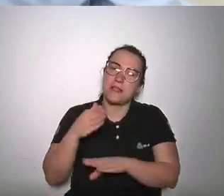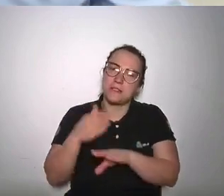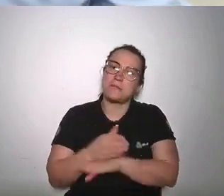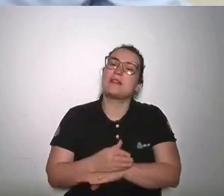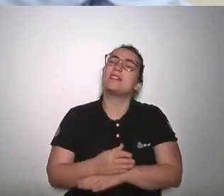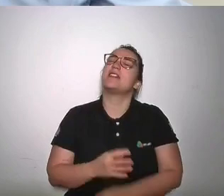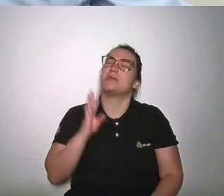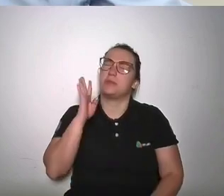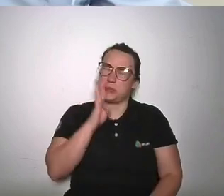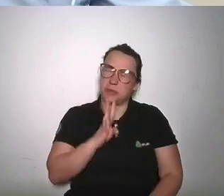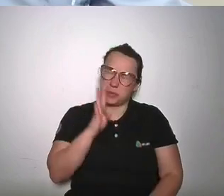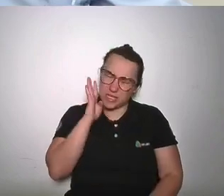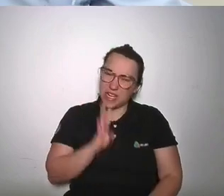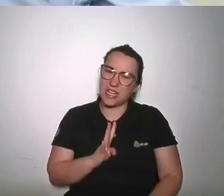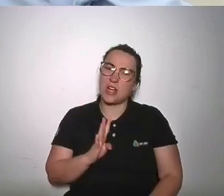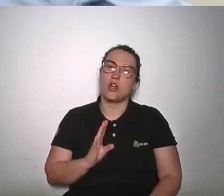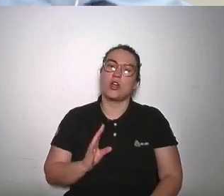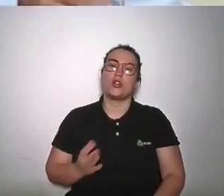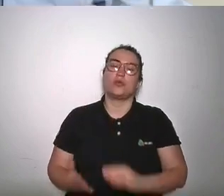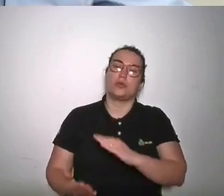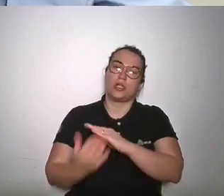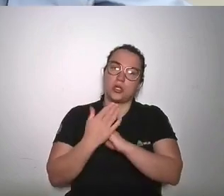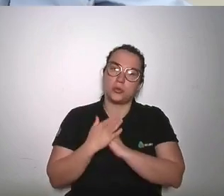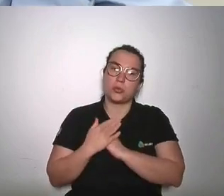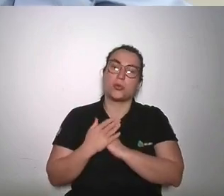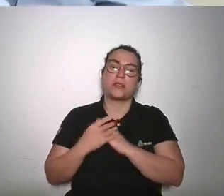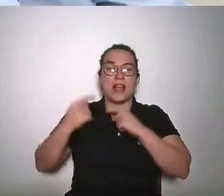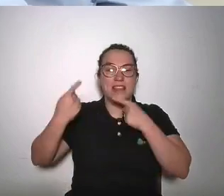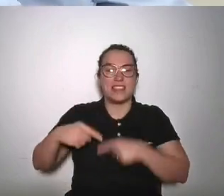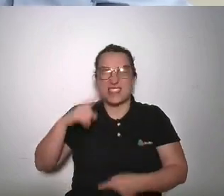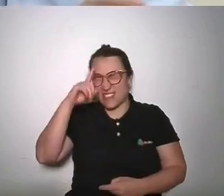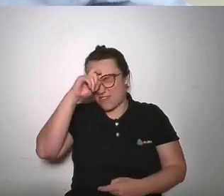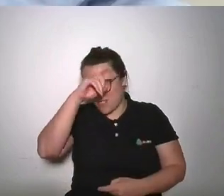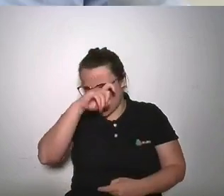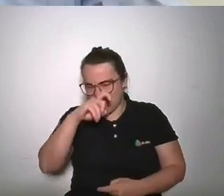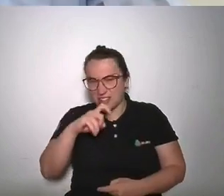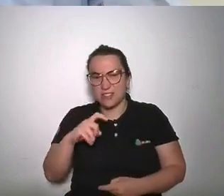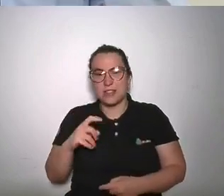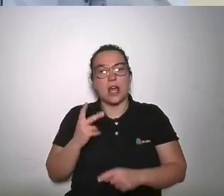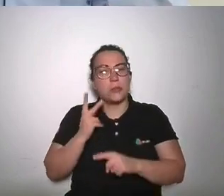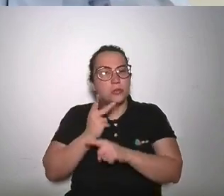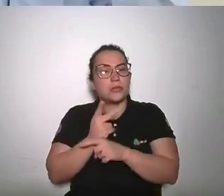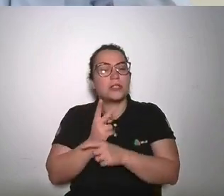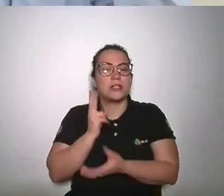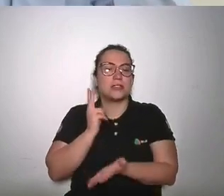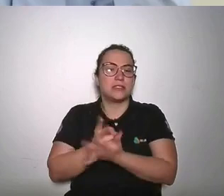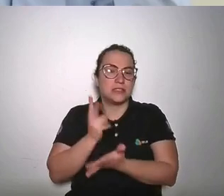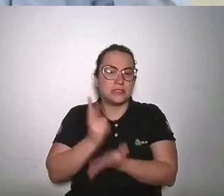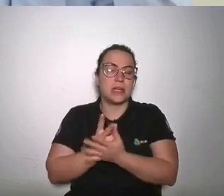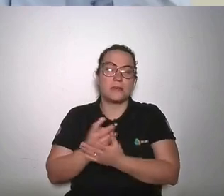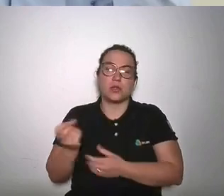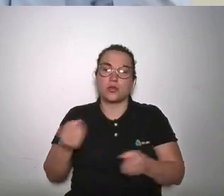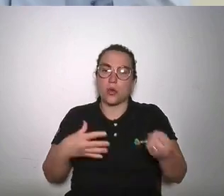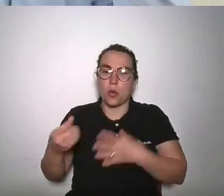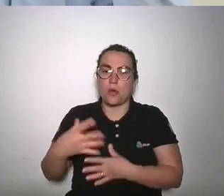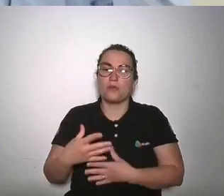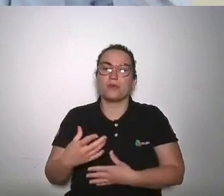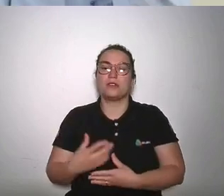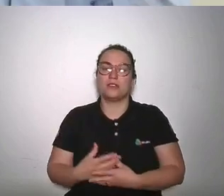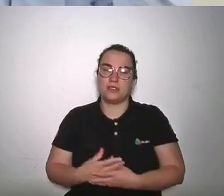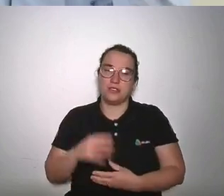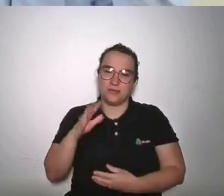efetiva nos autoriza e nos desafia a buscar sempre novos recursos em ou junto à